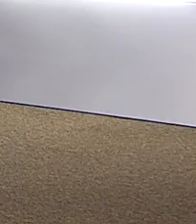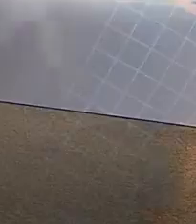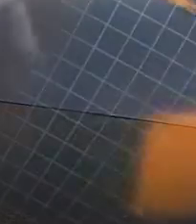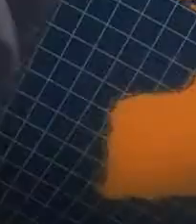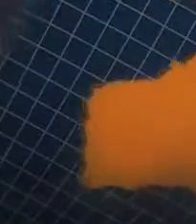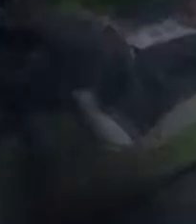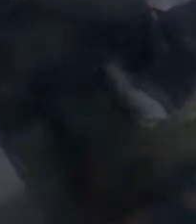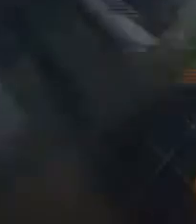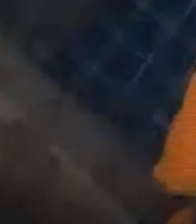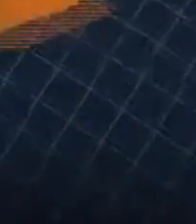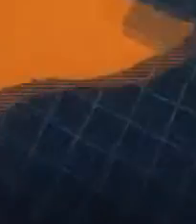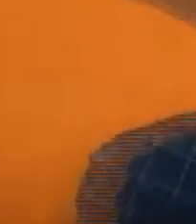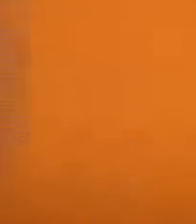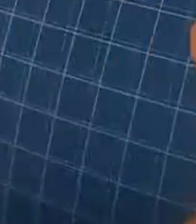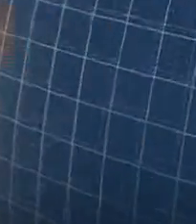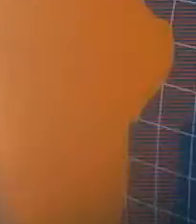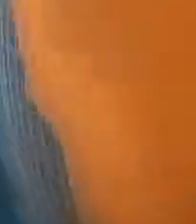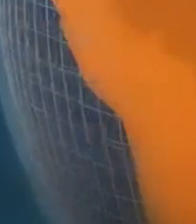Música